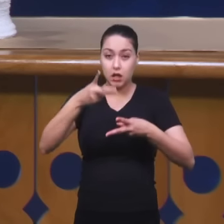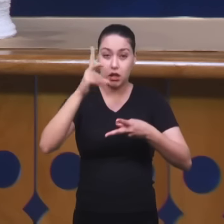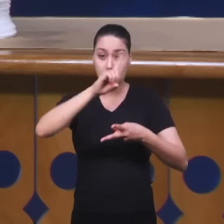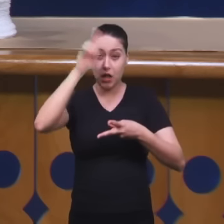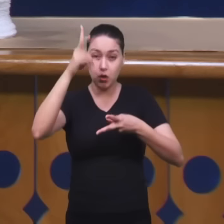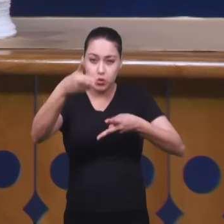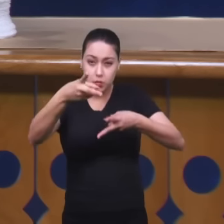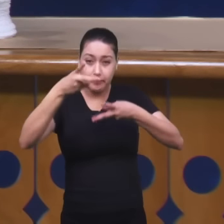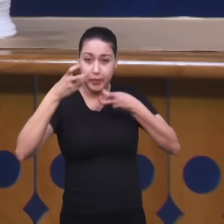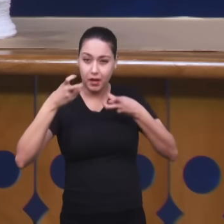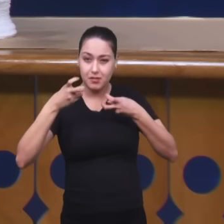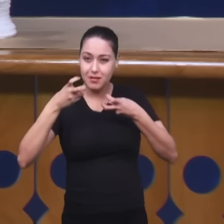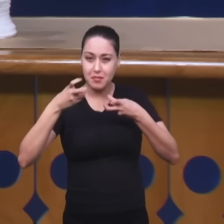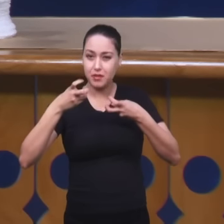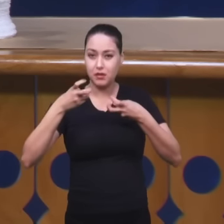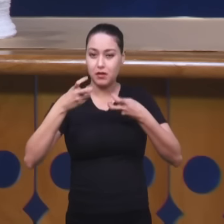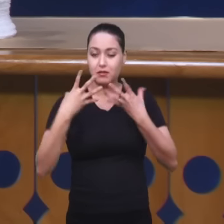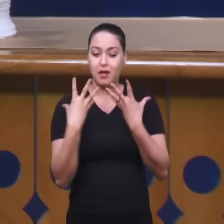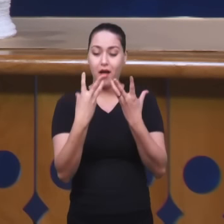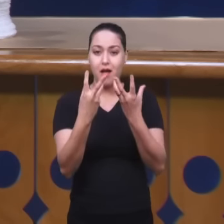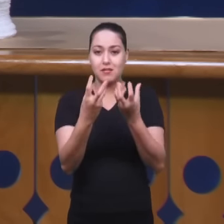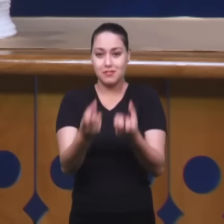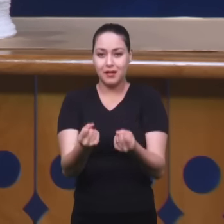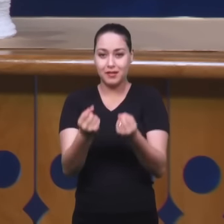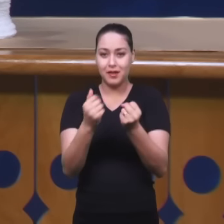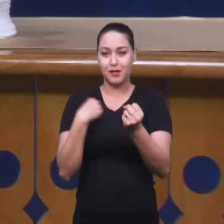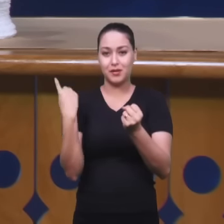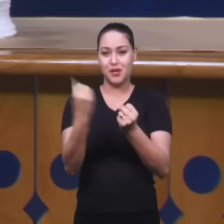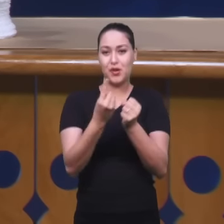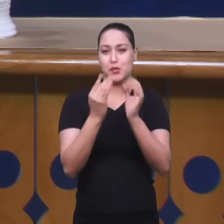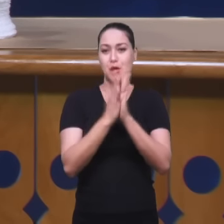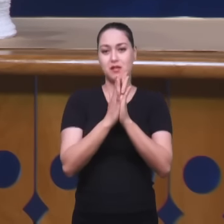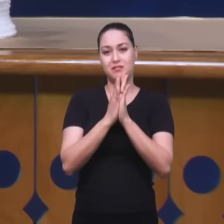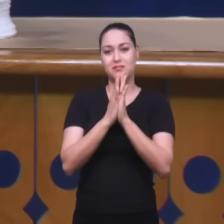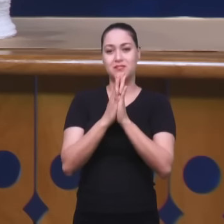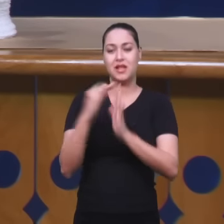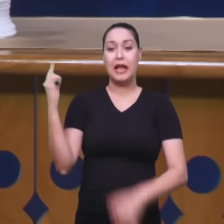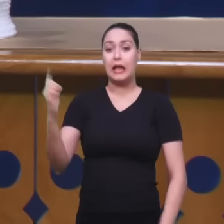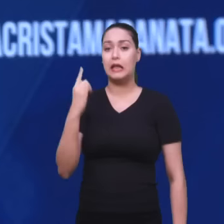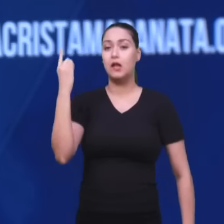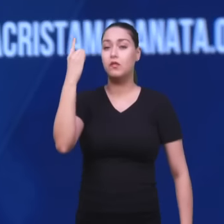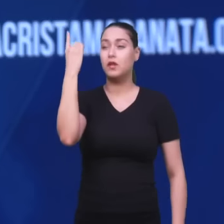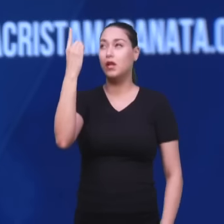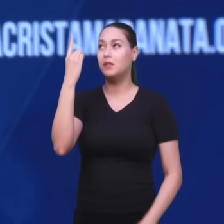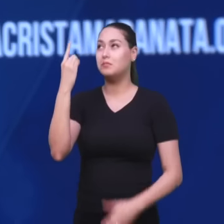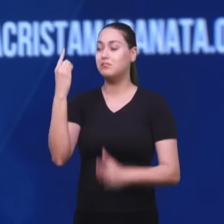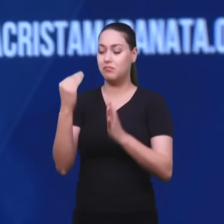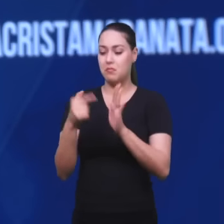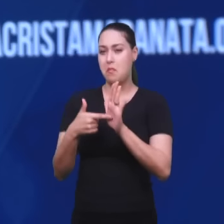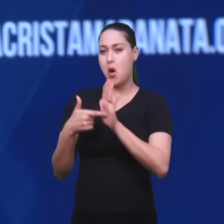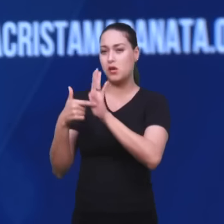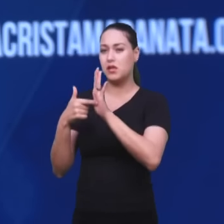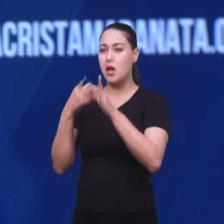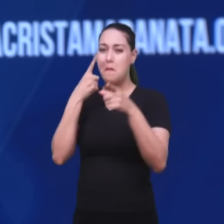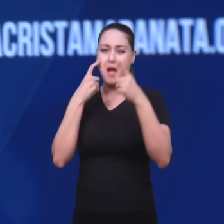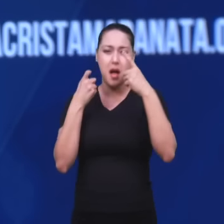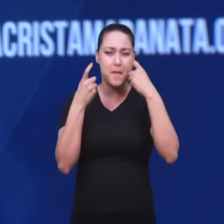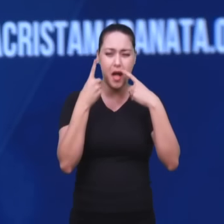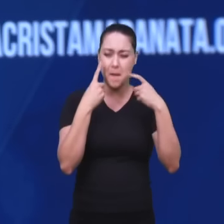possa nos ouvir E Davi Expressa o seu lamento E ele começa A apresentar Os seus